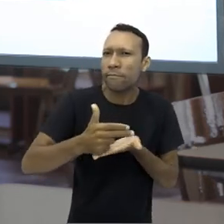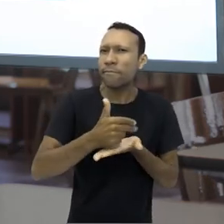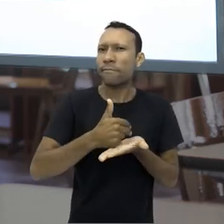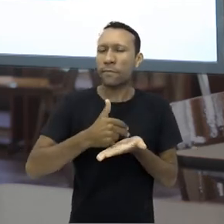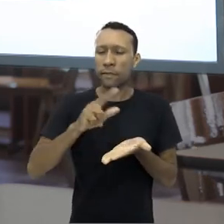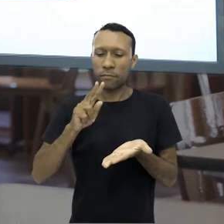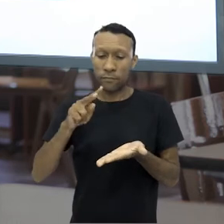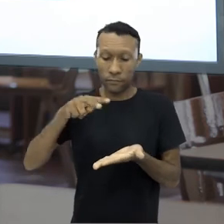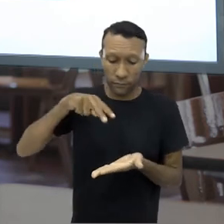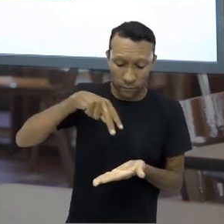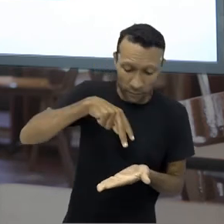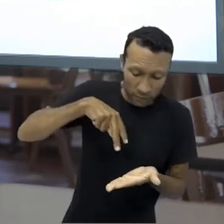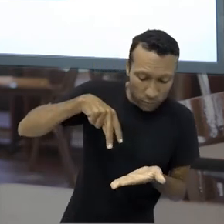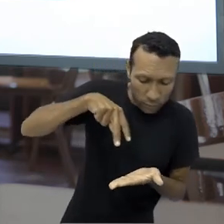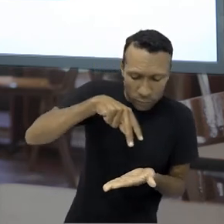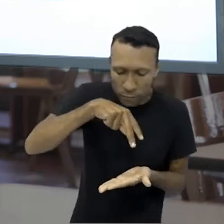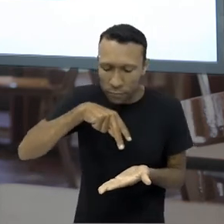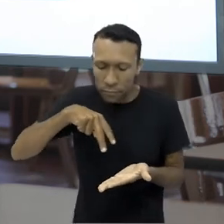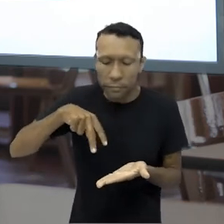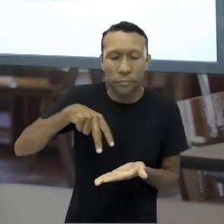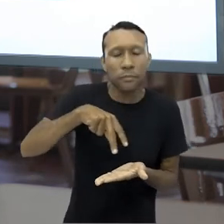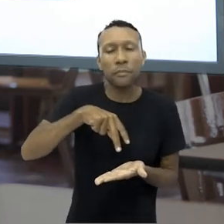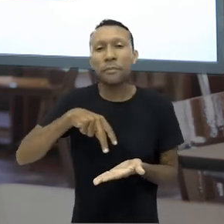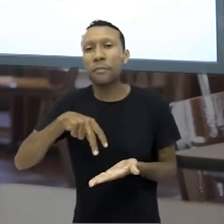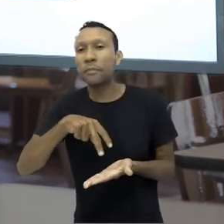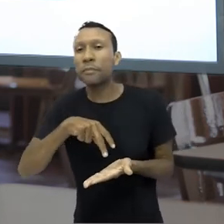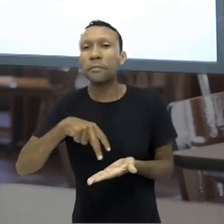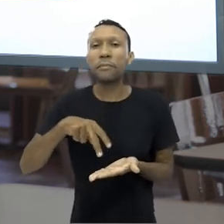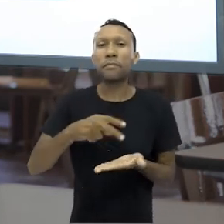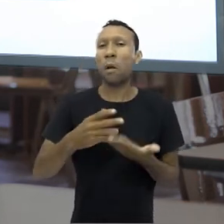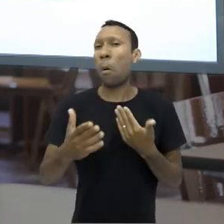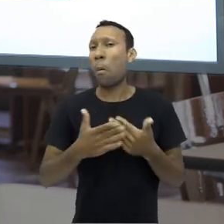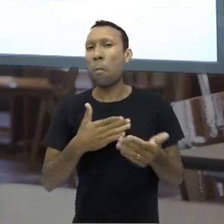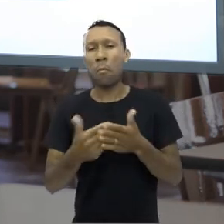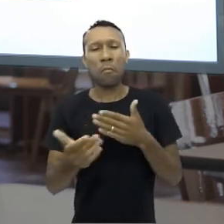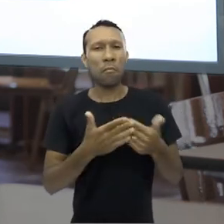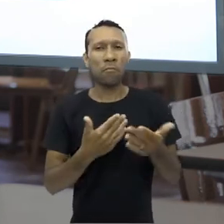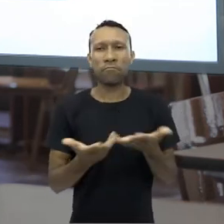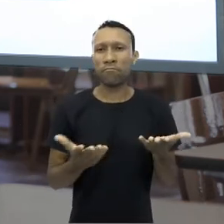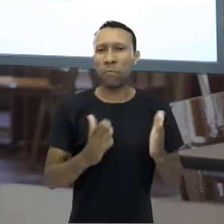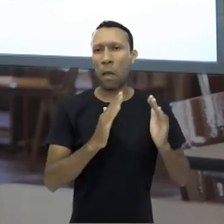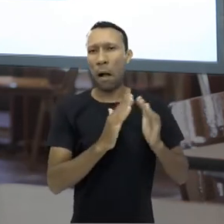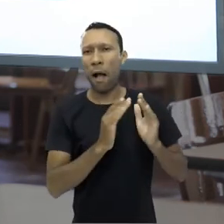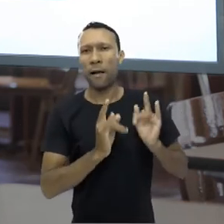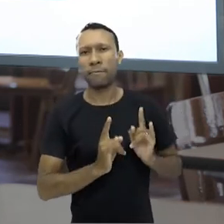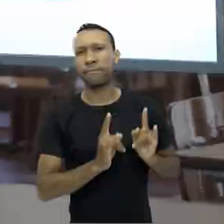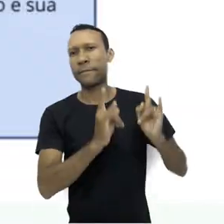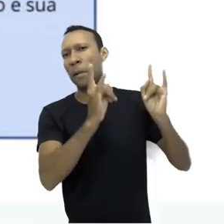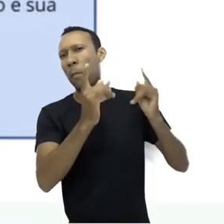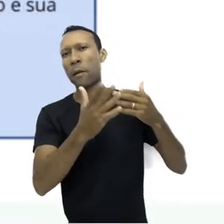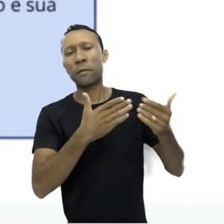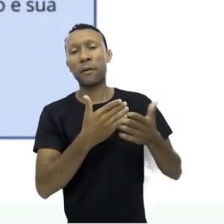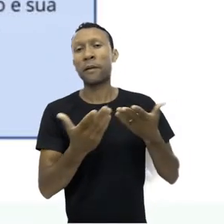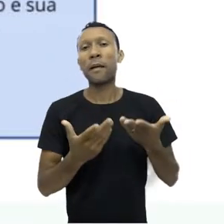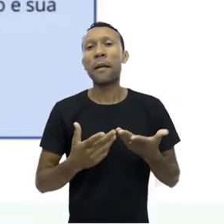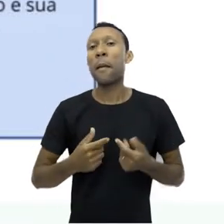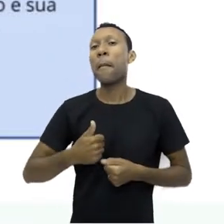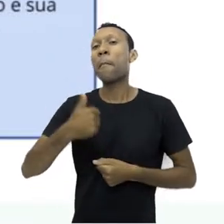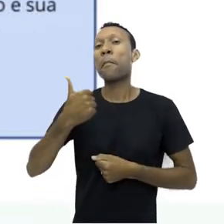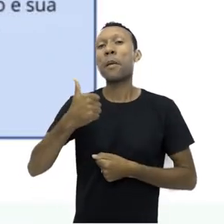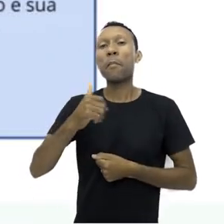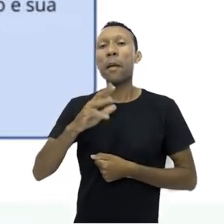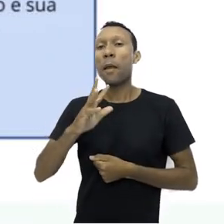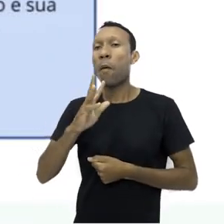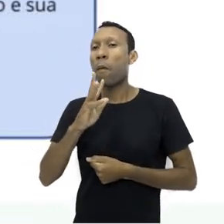vista superior de um cômodo, ou de uma casa, ou de um apartamento, ou de qualquer construção, tá certo? Sempre vai ser, primeiro, conhecer o